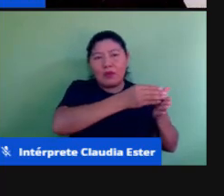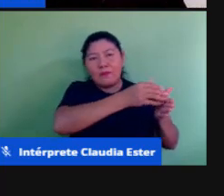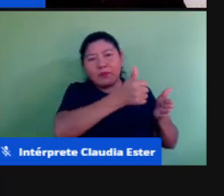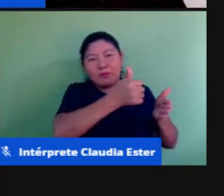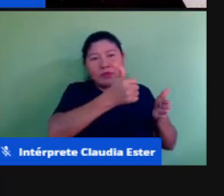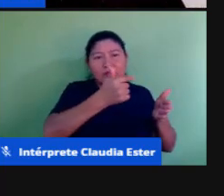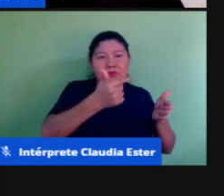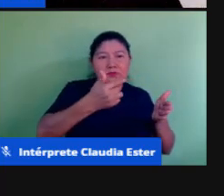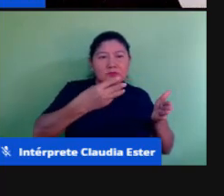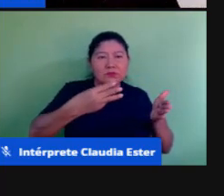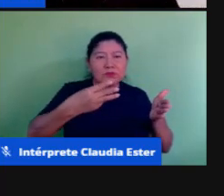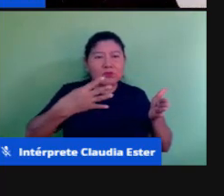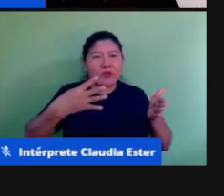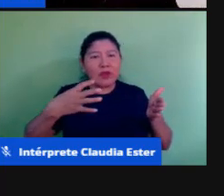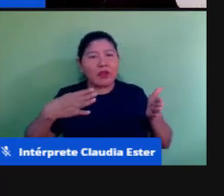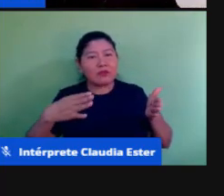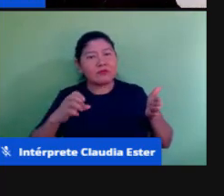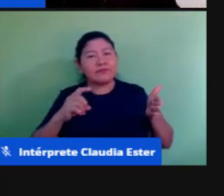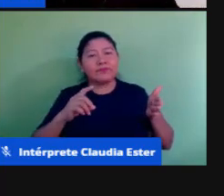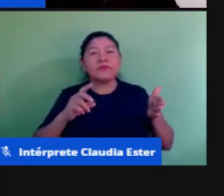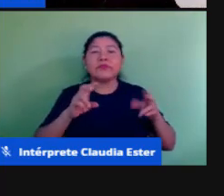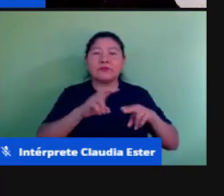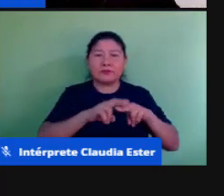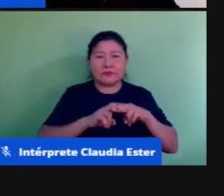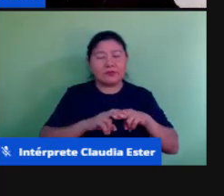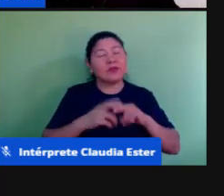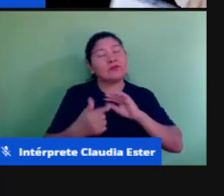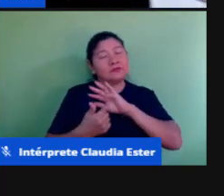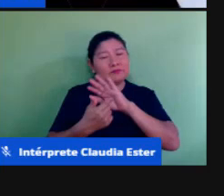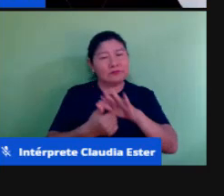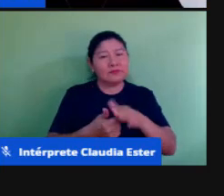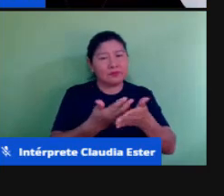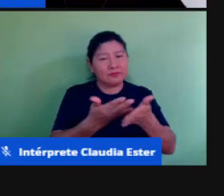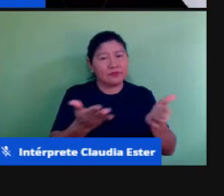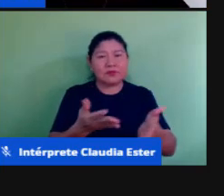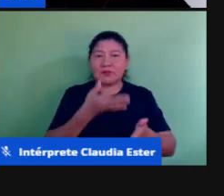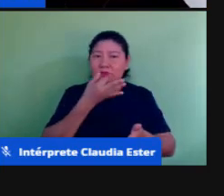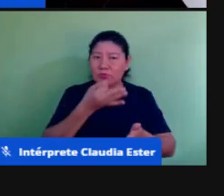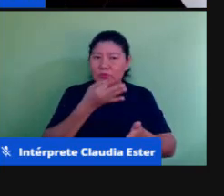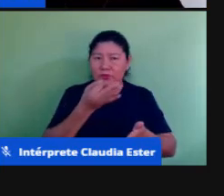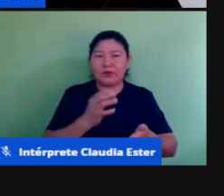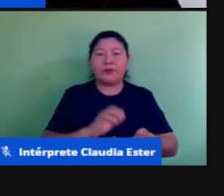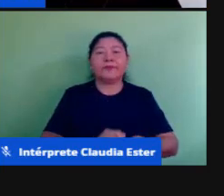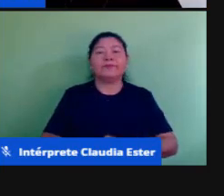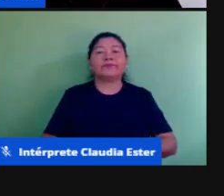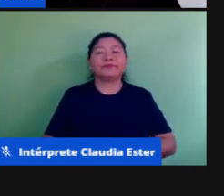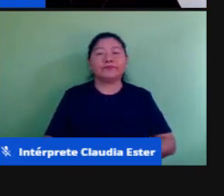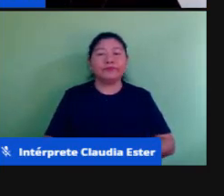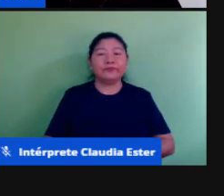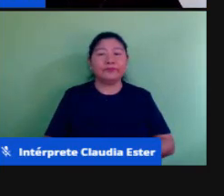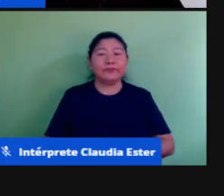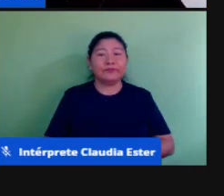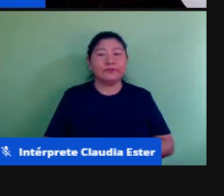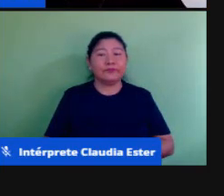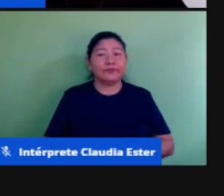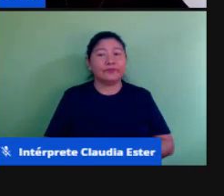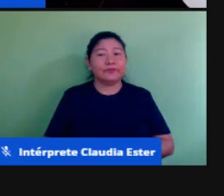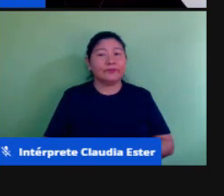isso que eu quero deixar assim para vocês aqui nesse momento. Próximo, por favor.